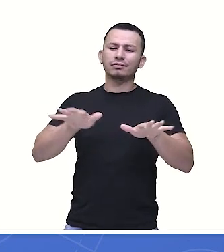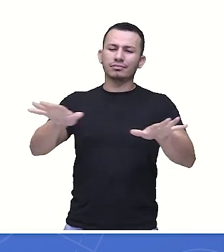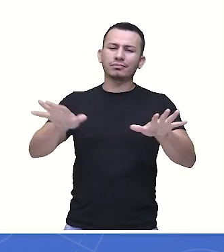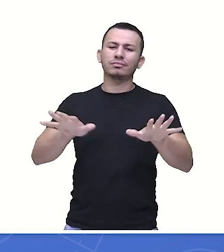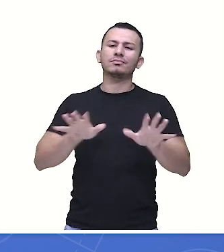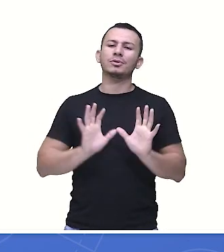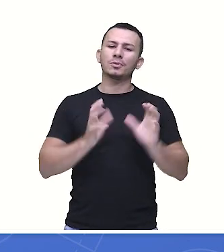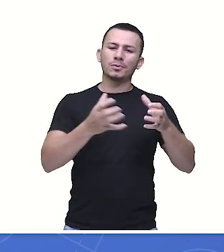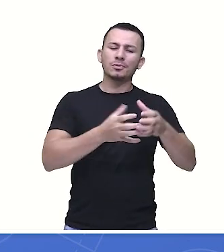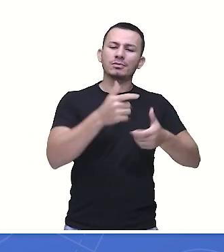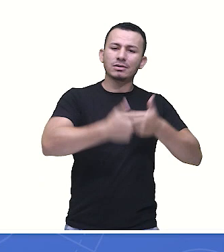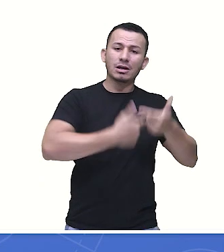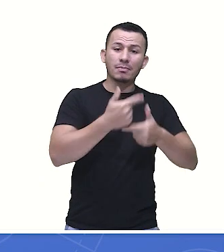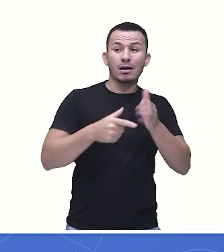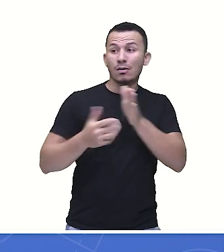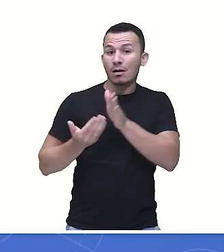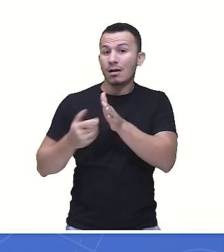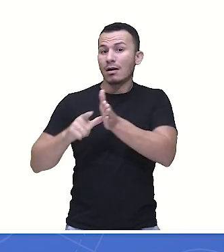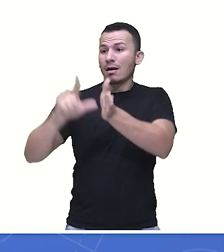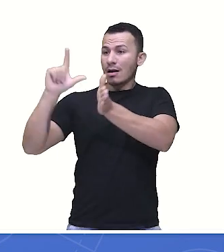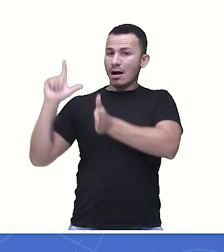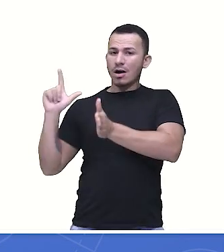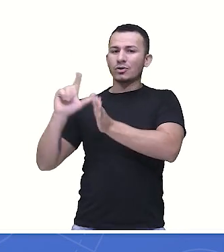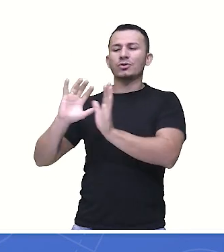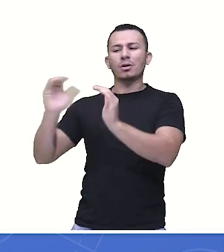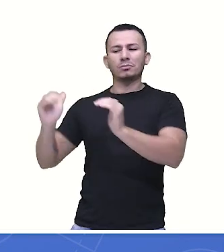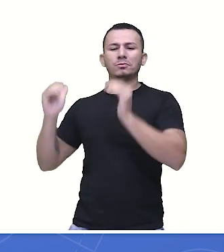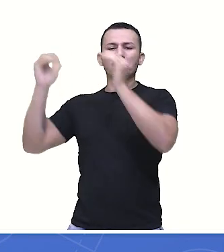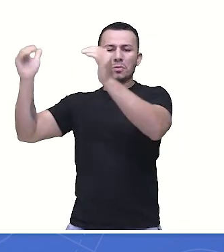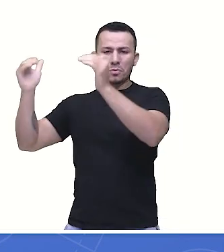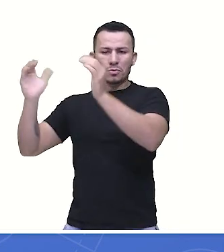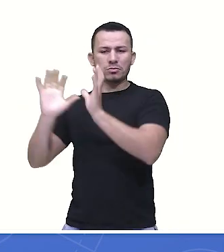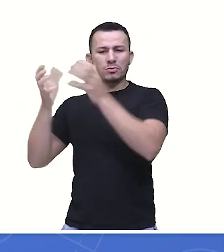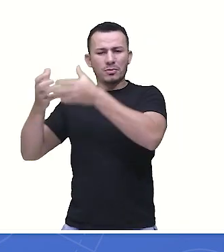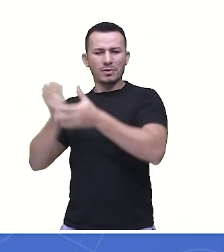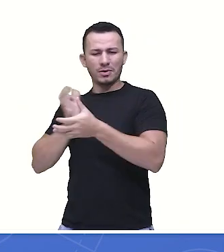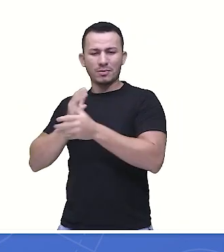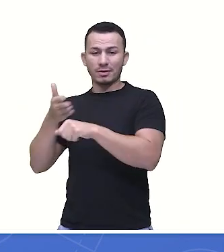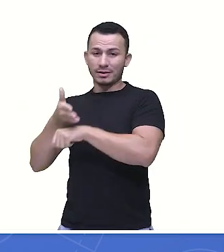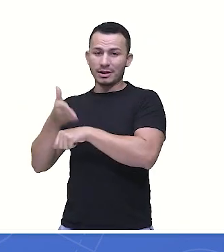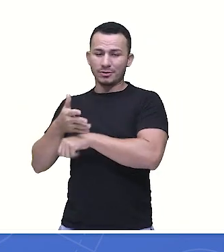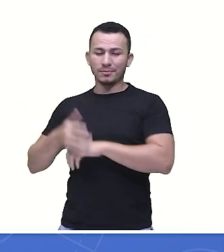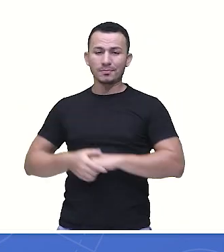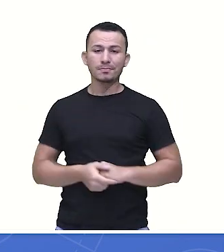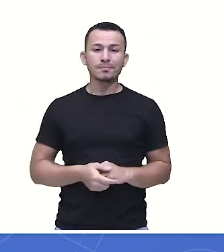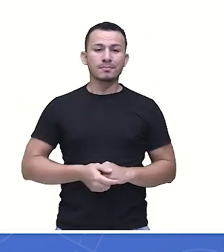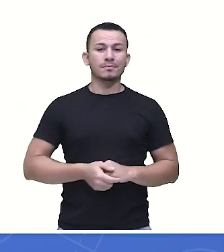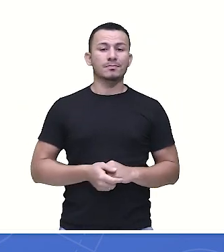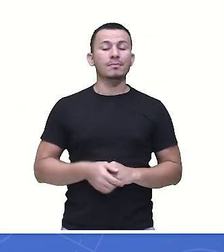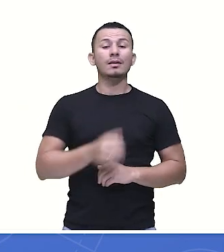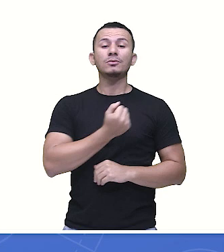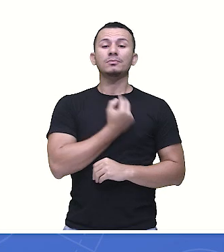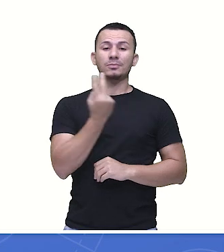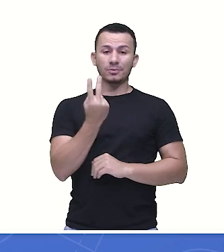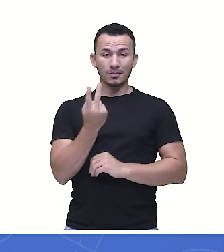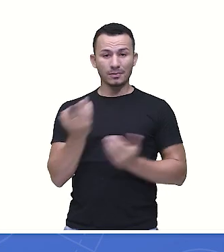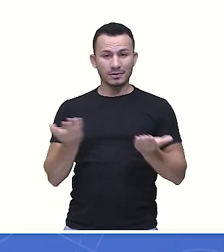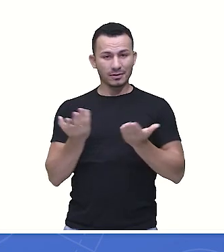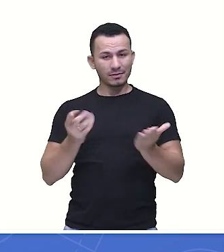trabalhadores, porque antes ele estava só na mão das elites, certo? Então vamos para a questão 2.